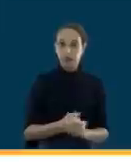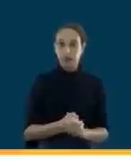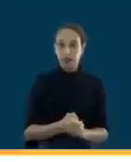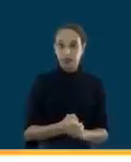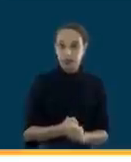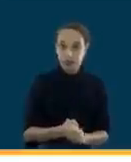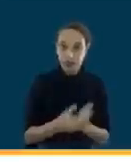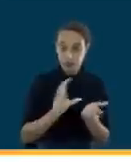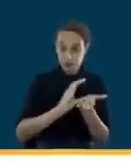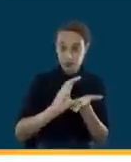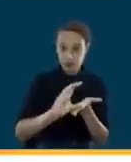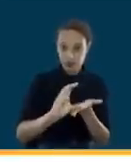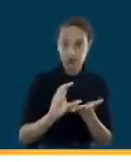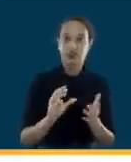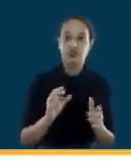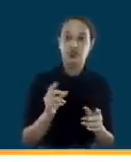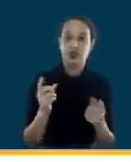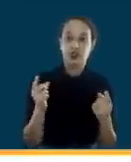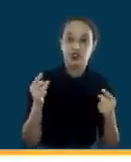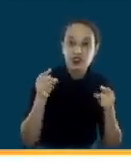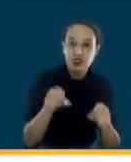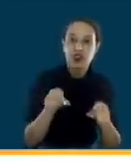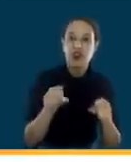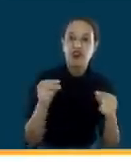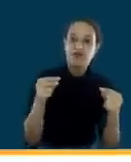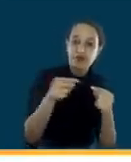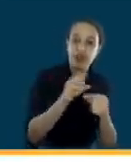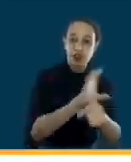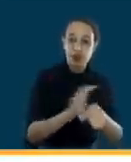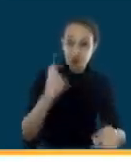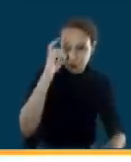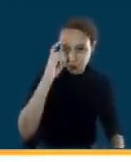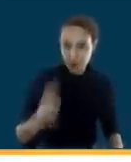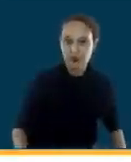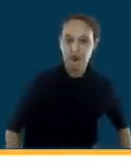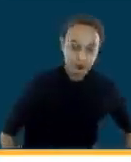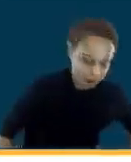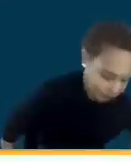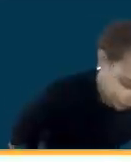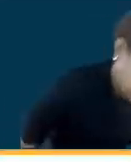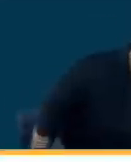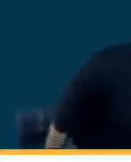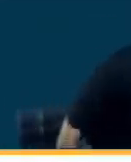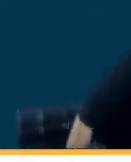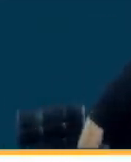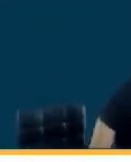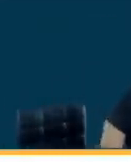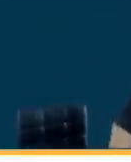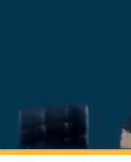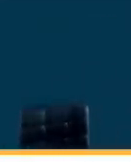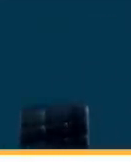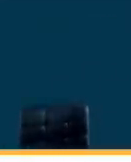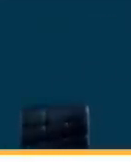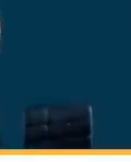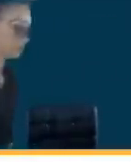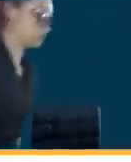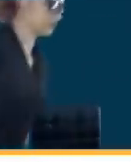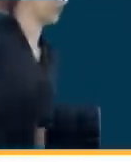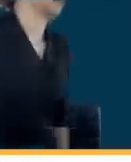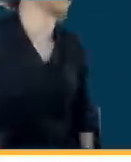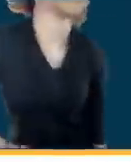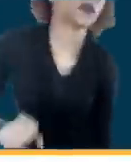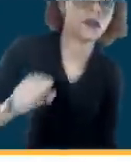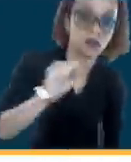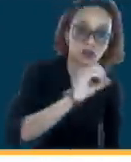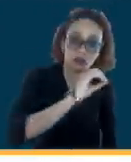investiu diretamente na ponta em cultura. Ele chegou, em toda a sua história, 800 milhões, algo